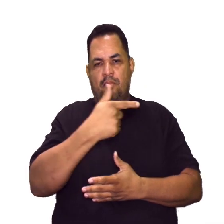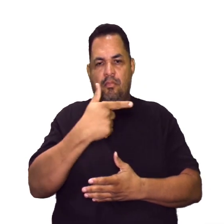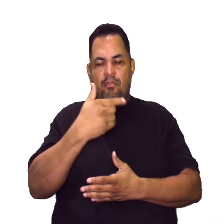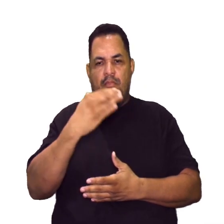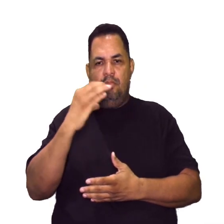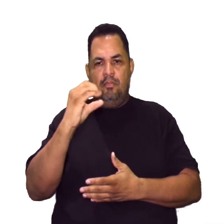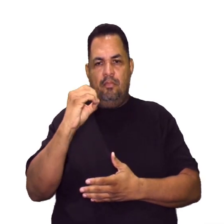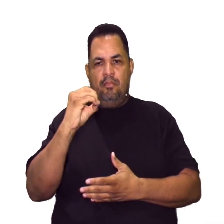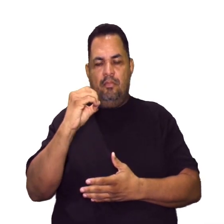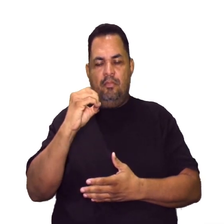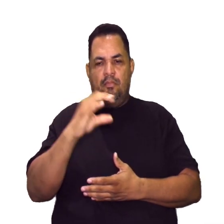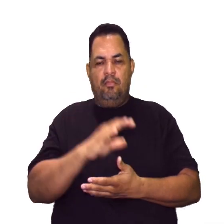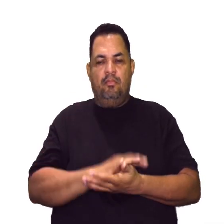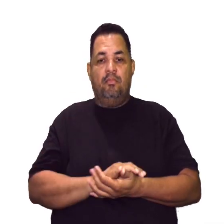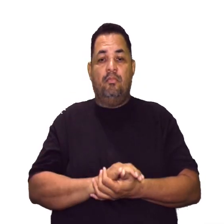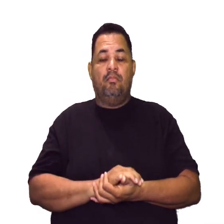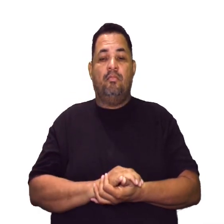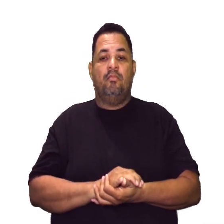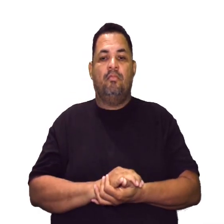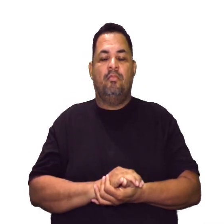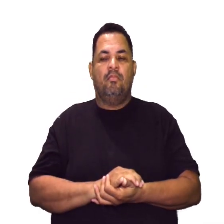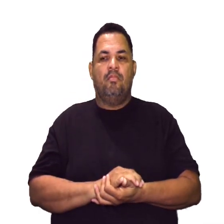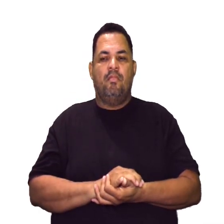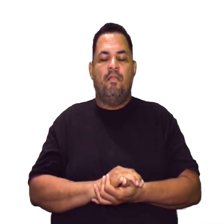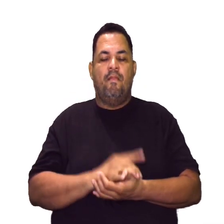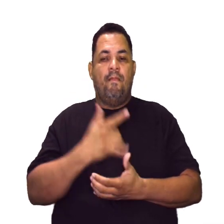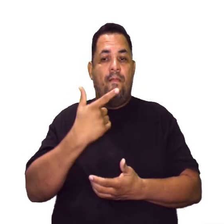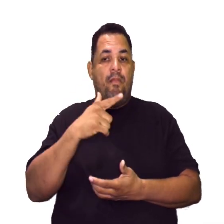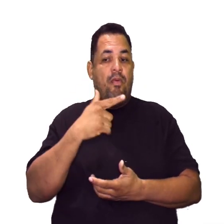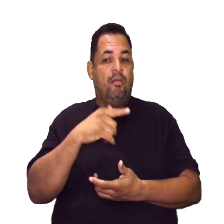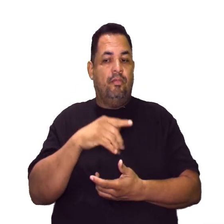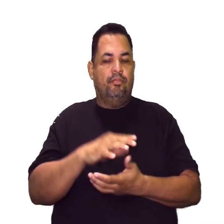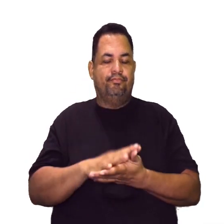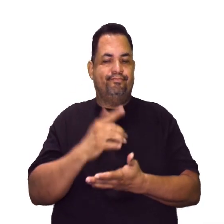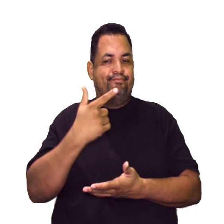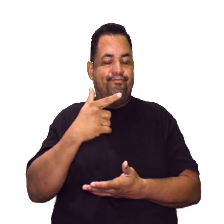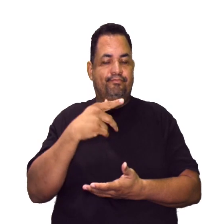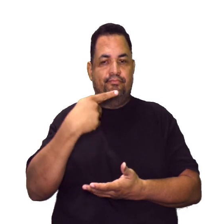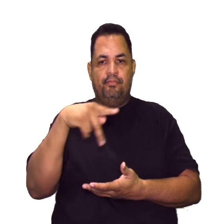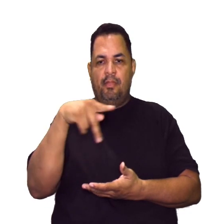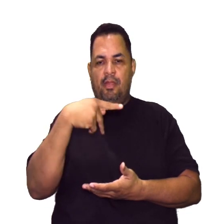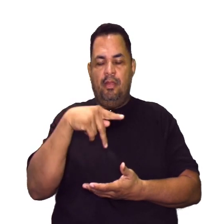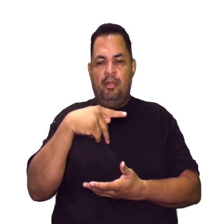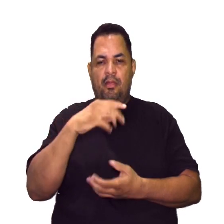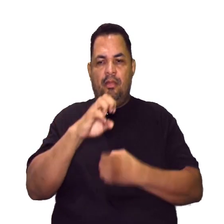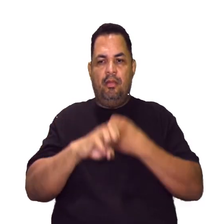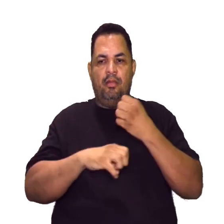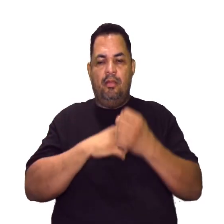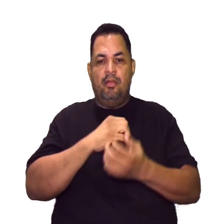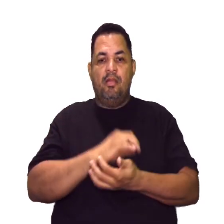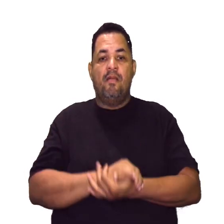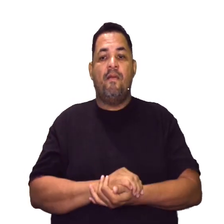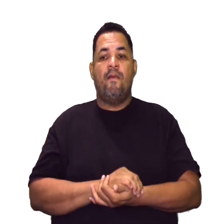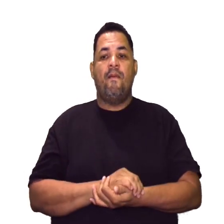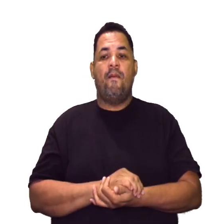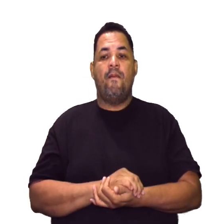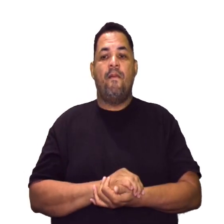é porque o átomo do elemento central não sobra par de elétrons. Os ângulos são iguais, 120, 120,